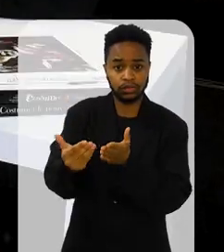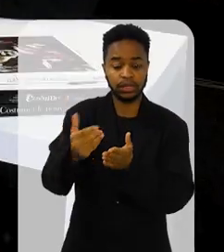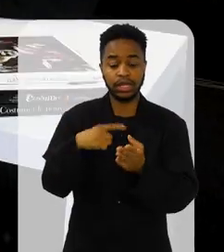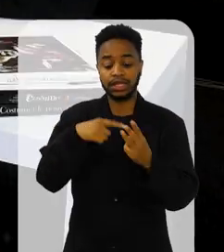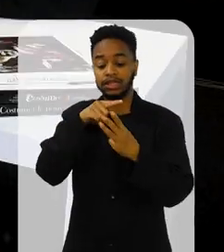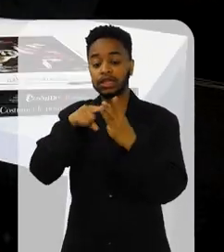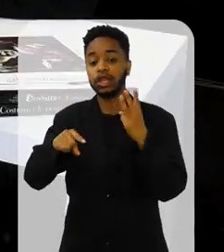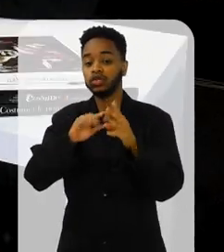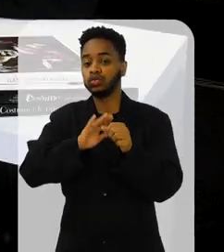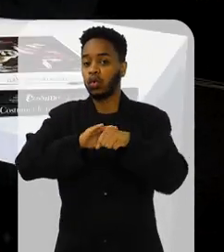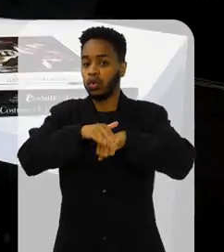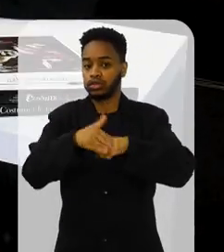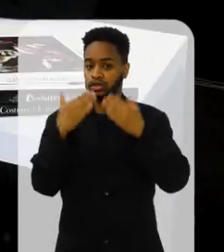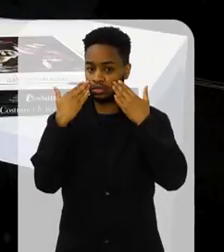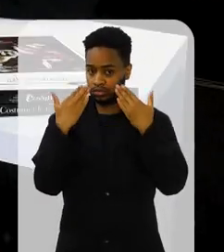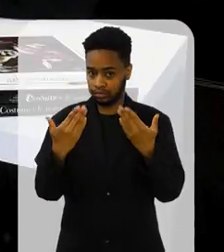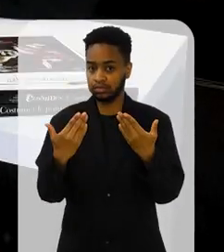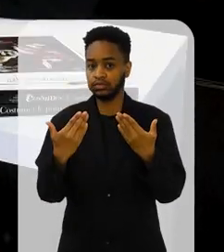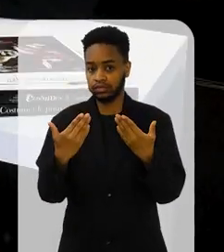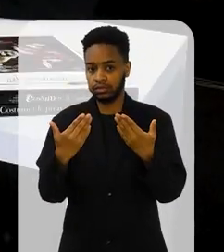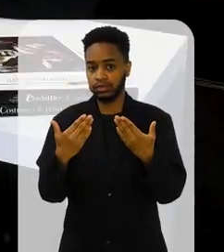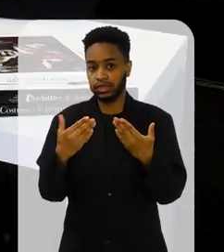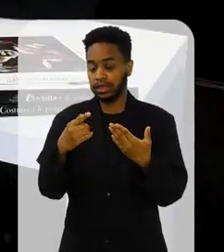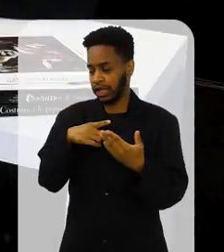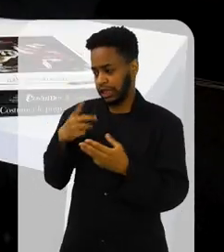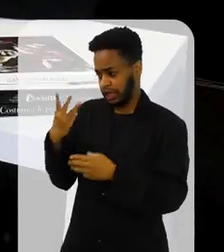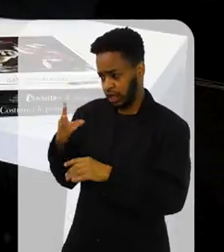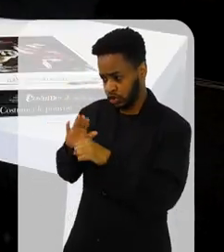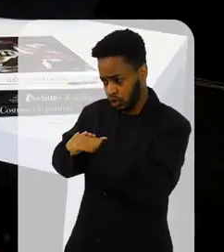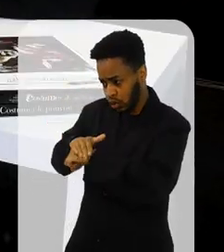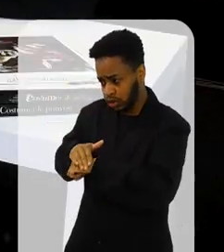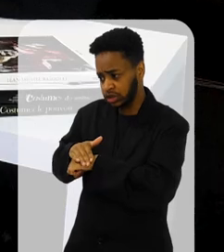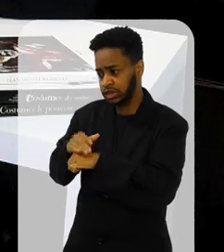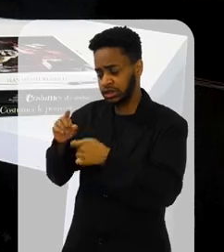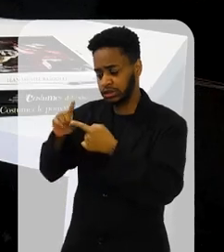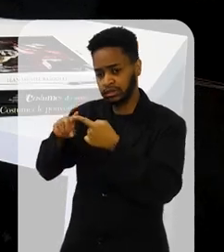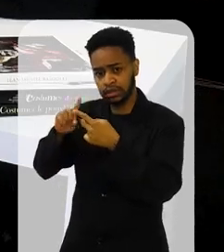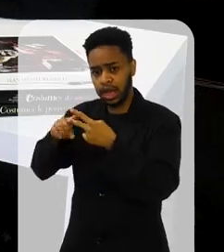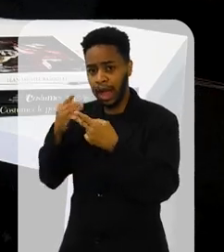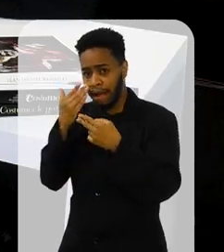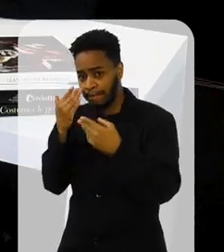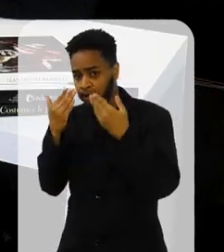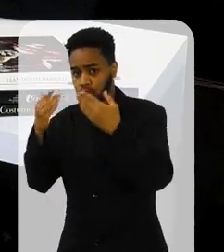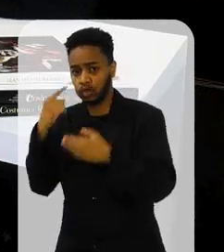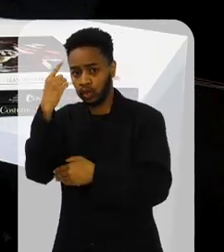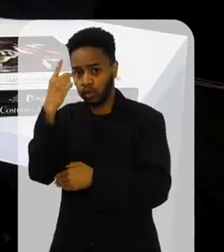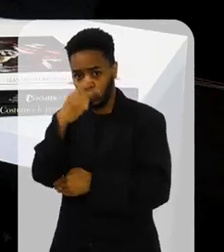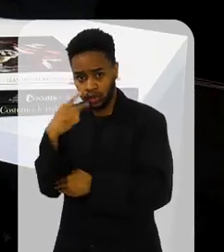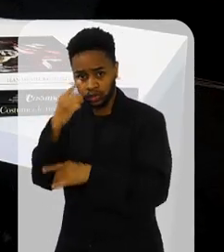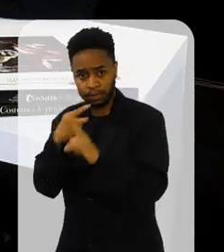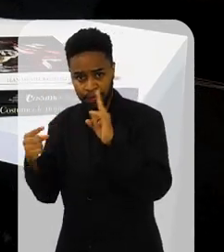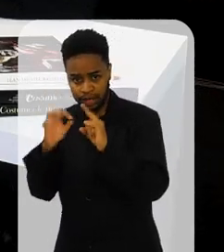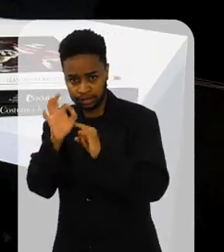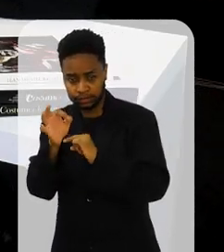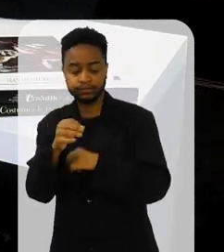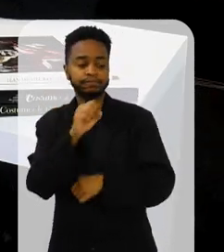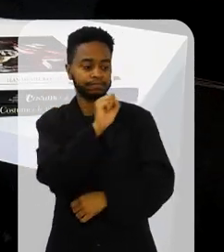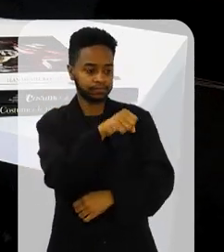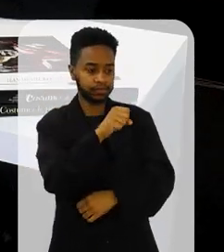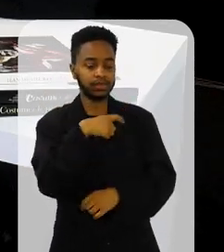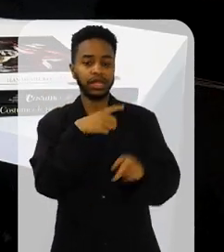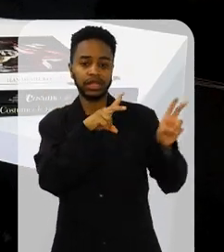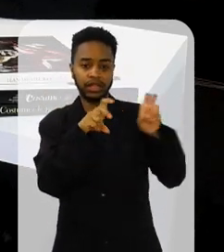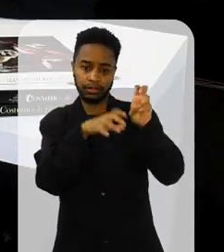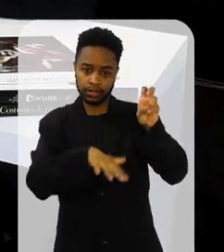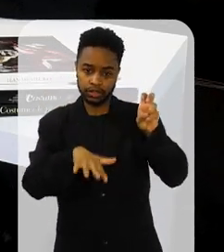noites? 3 noites de apresentação. Três noites e cada noite eles se apresentam por 2 horas e meia. 2 horas e meia. Um tema geral